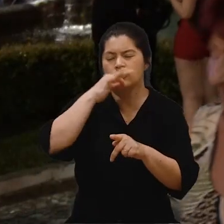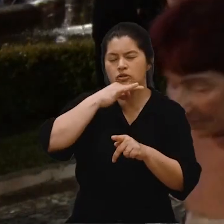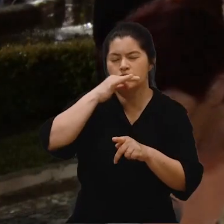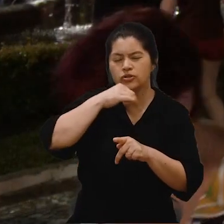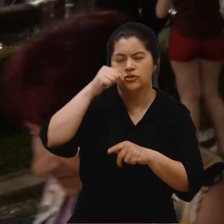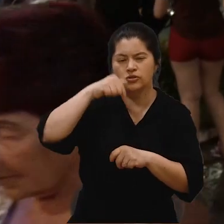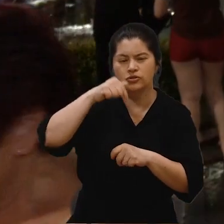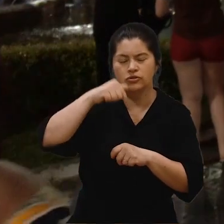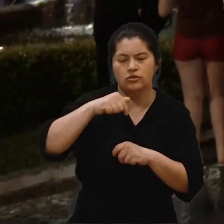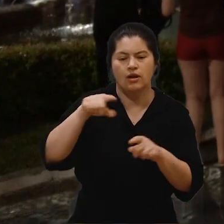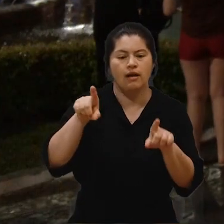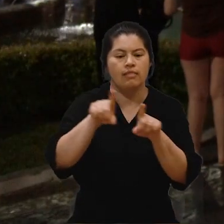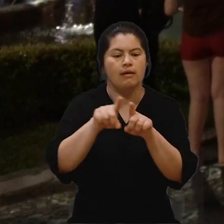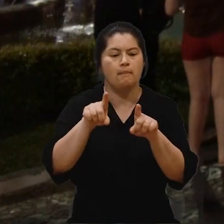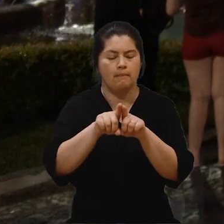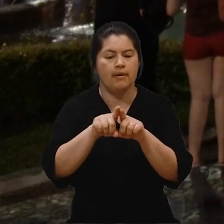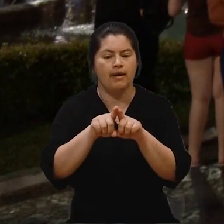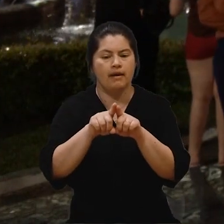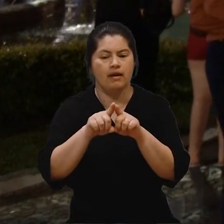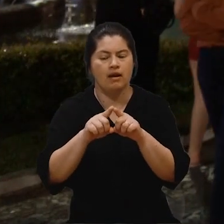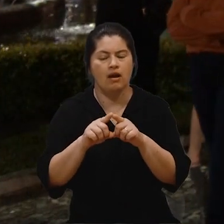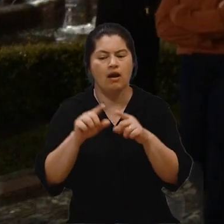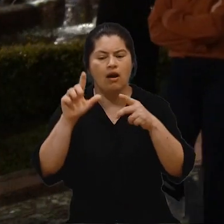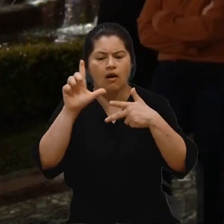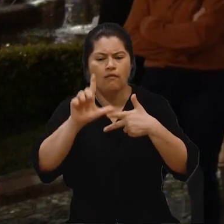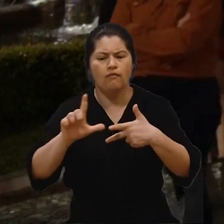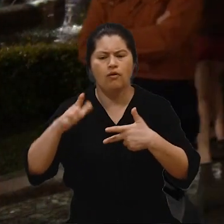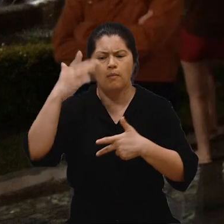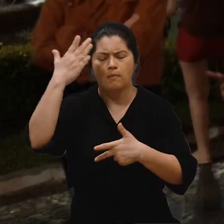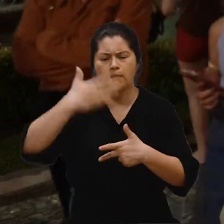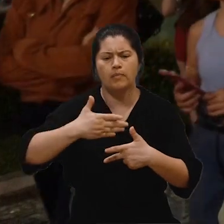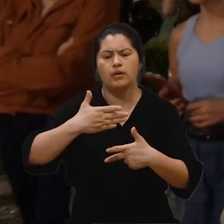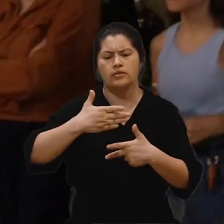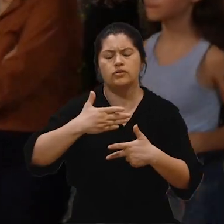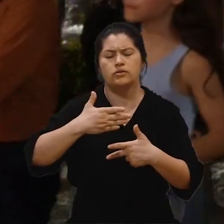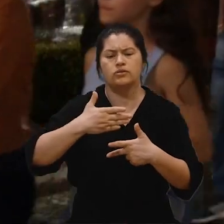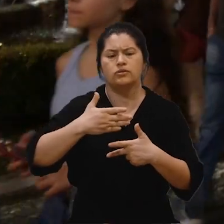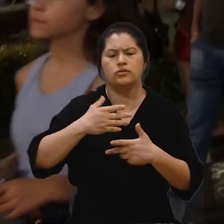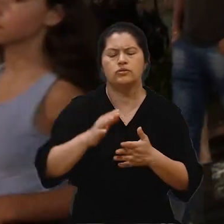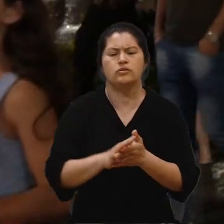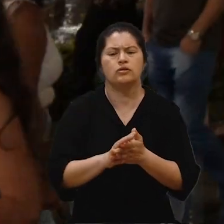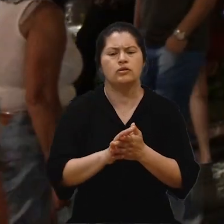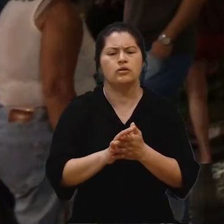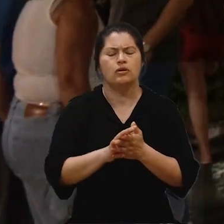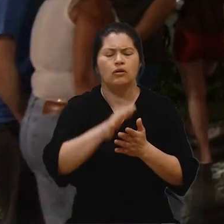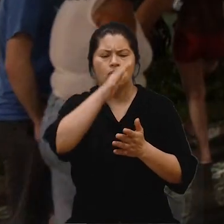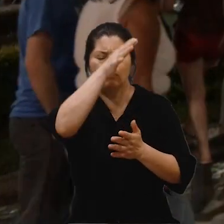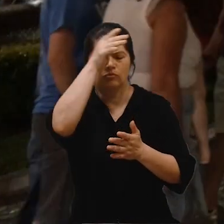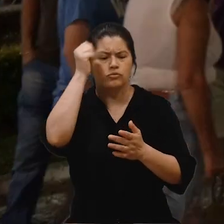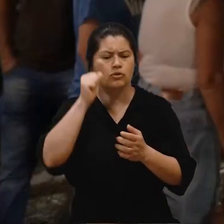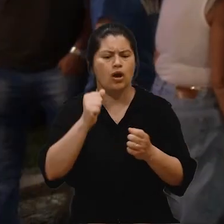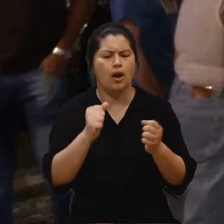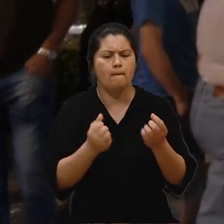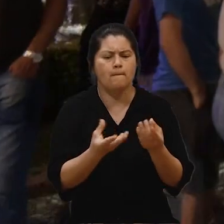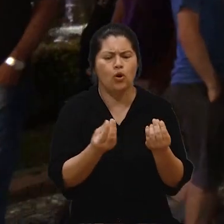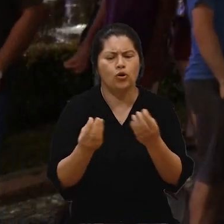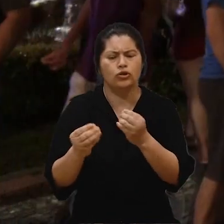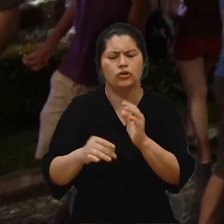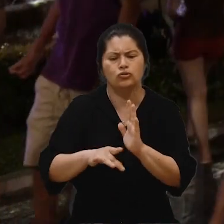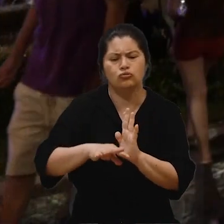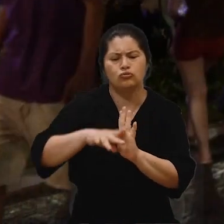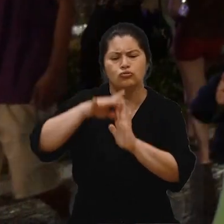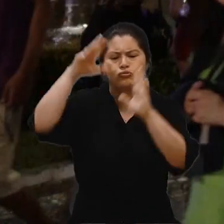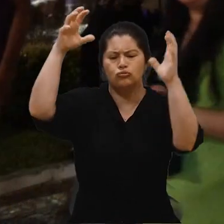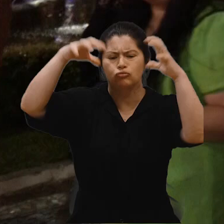Também presido a Frente Parlamentar de Proteção e Defesa Civil, onde que durante as chuvas que tivemos nesse ano, que não foram tão fortes quanto